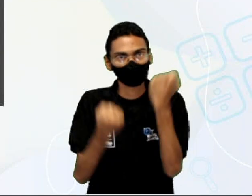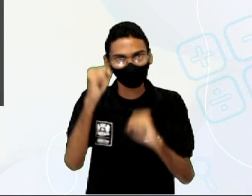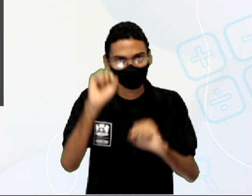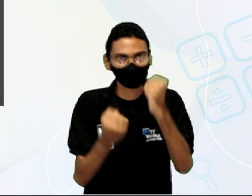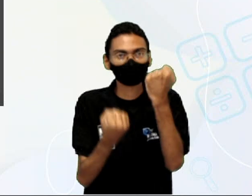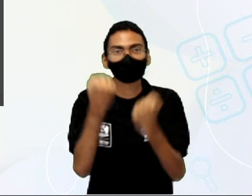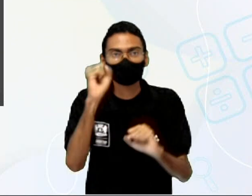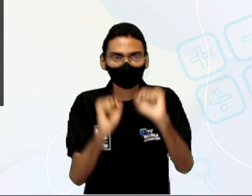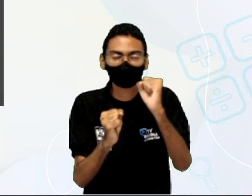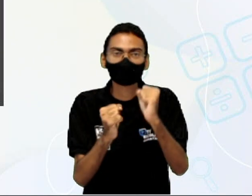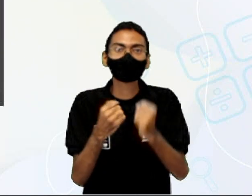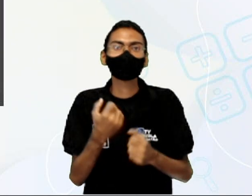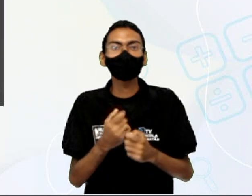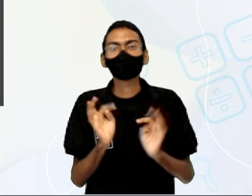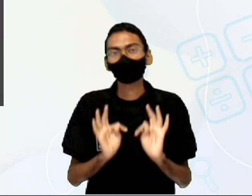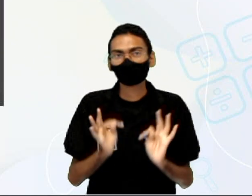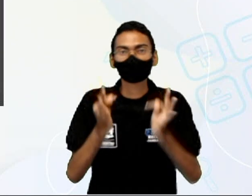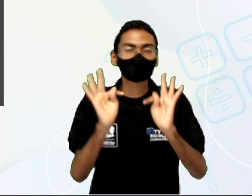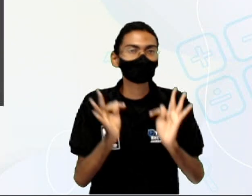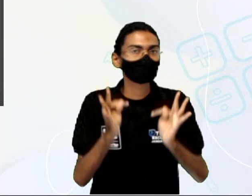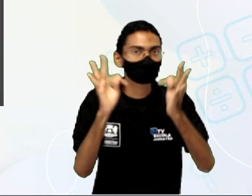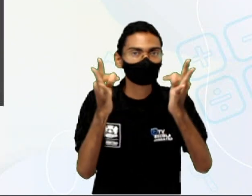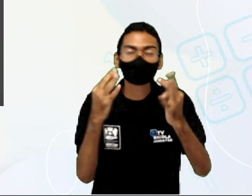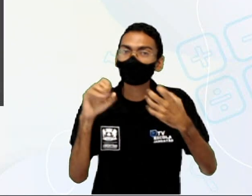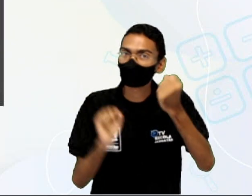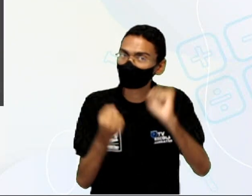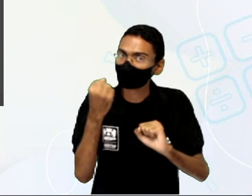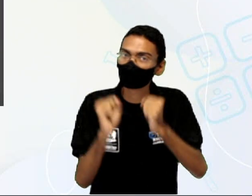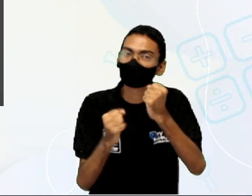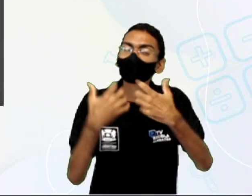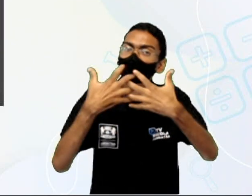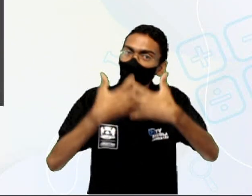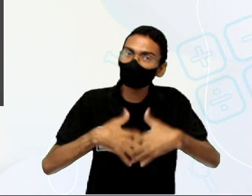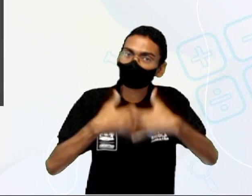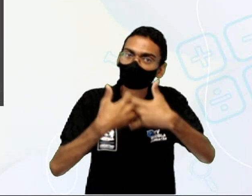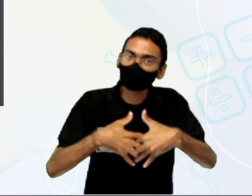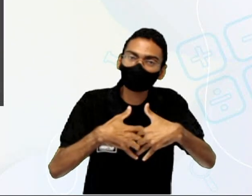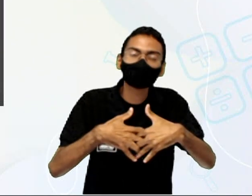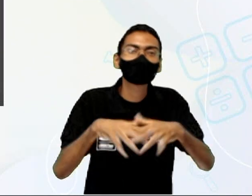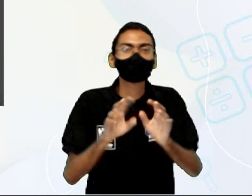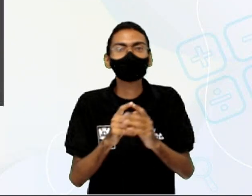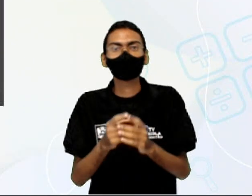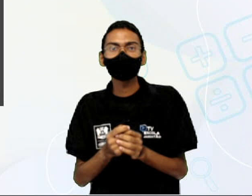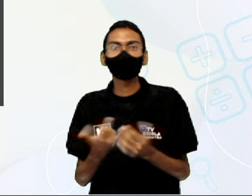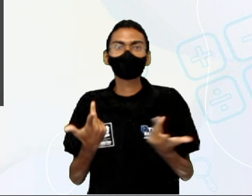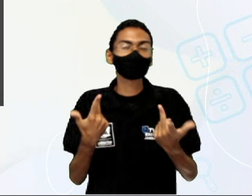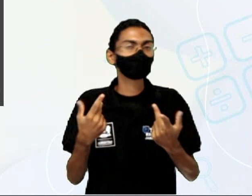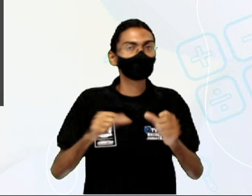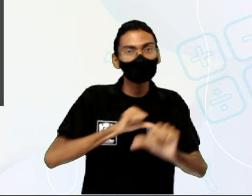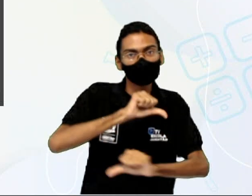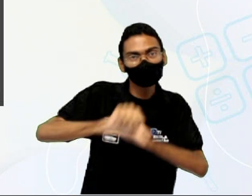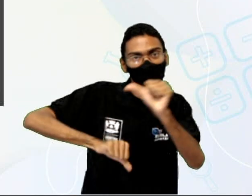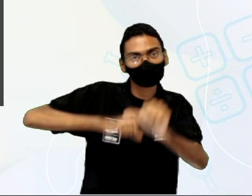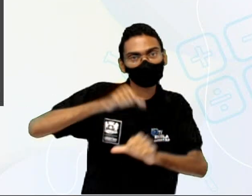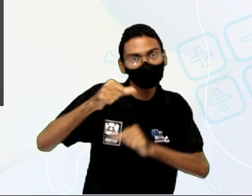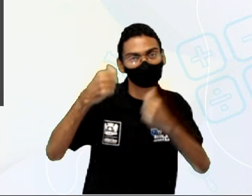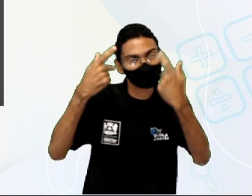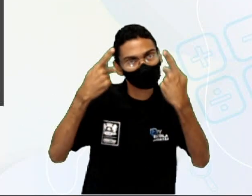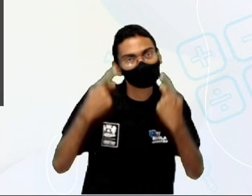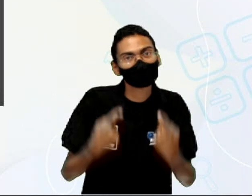tecnológico e de máquinas, que transformou o estilo de vida da humanidade. Para ilustrar essa época de